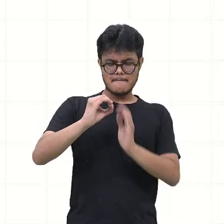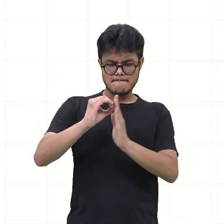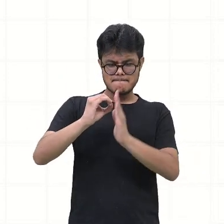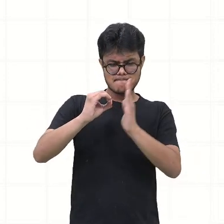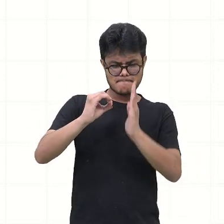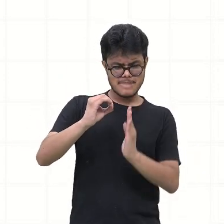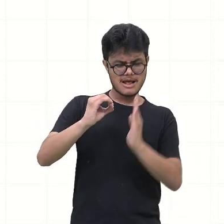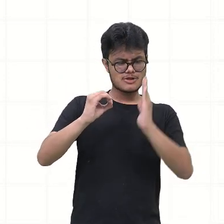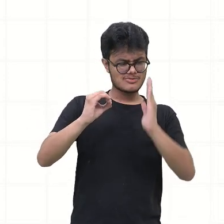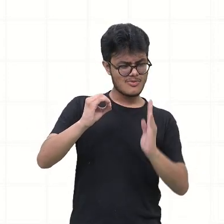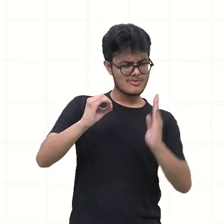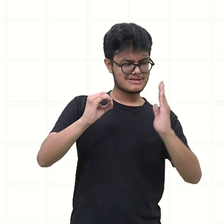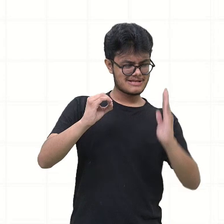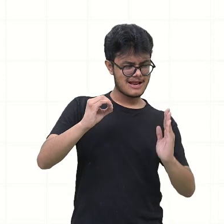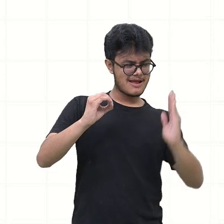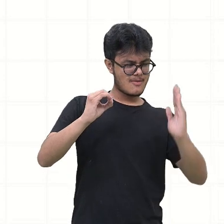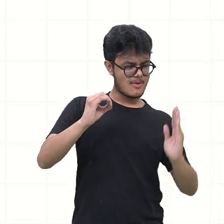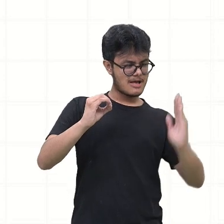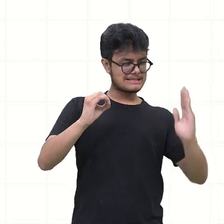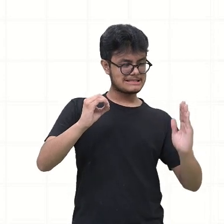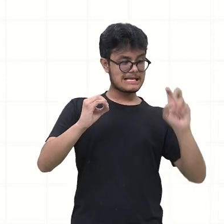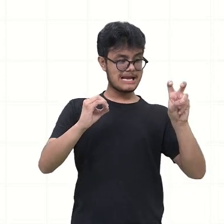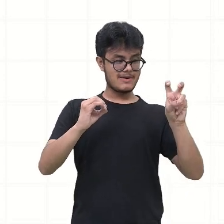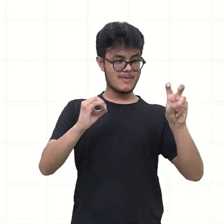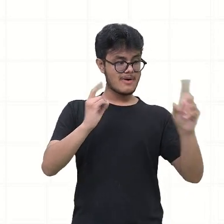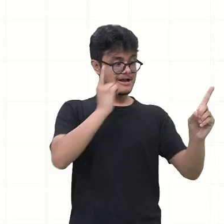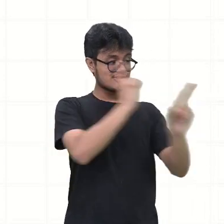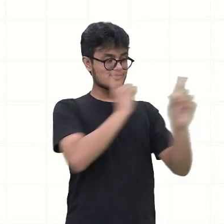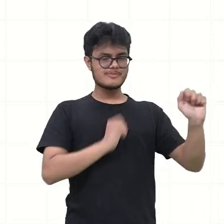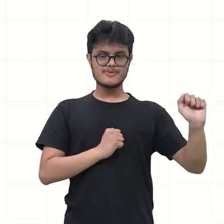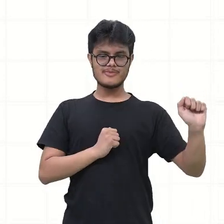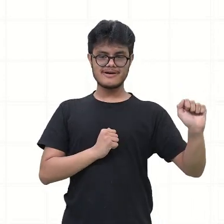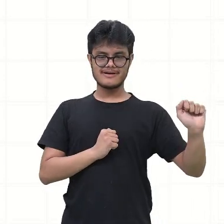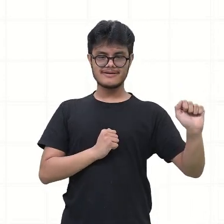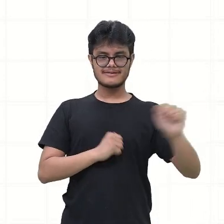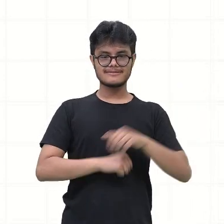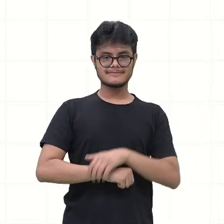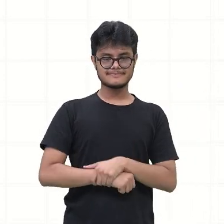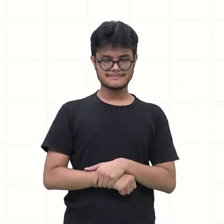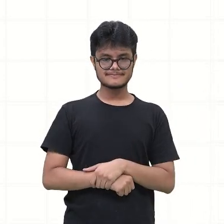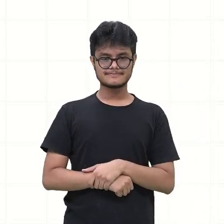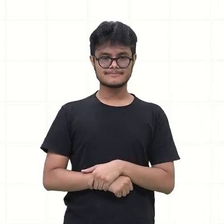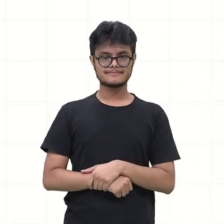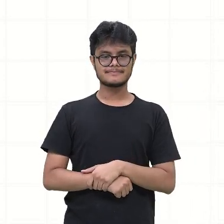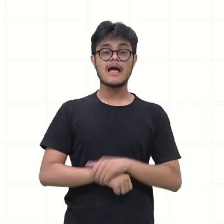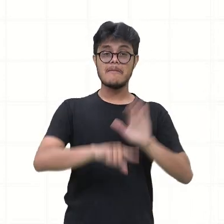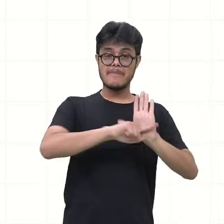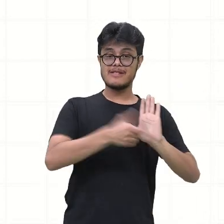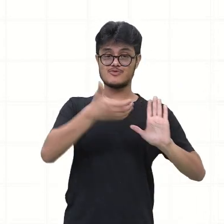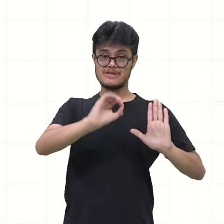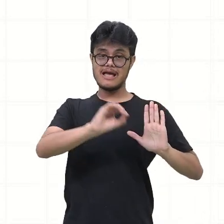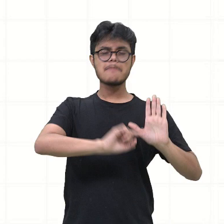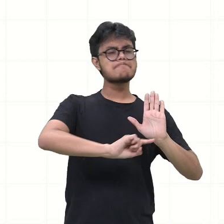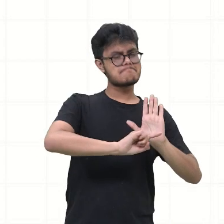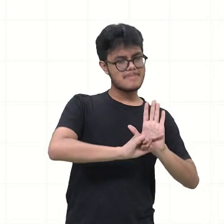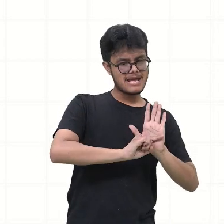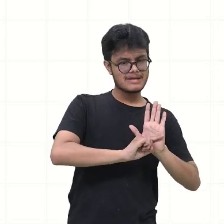regredindo 5 unidades. Aqui vai ficar o menos 5, menos 5, menos 10,